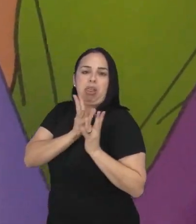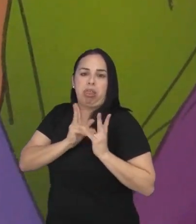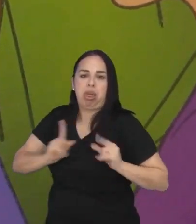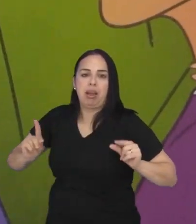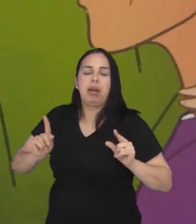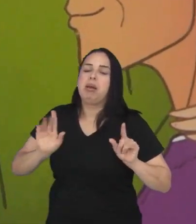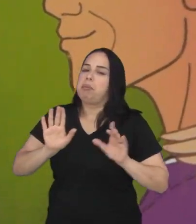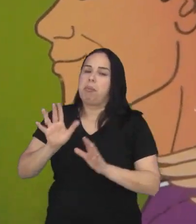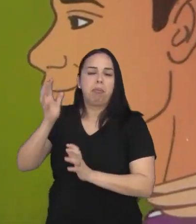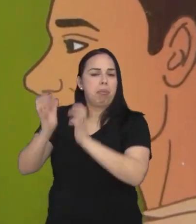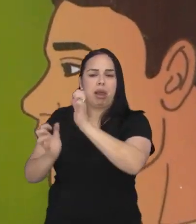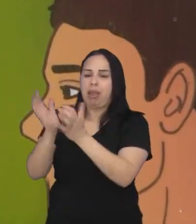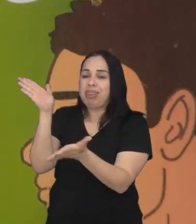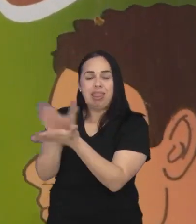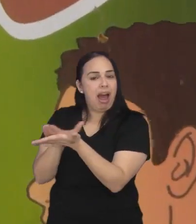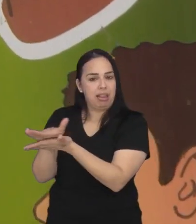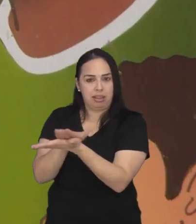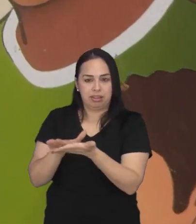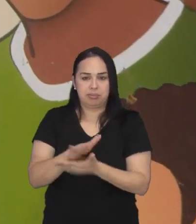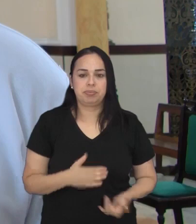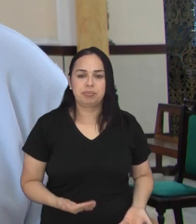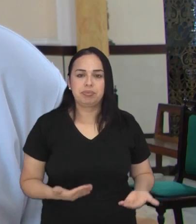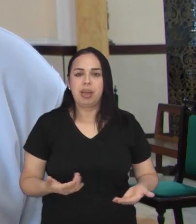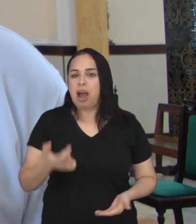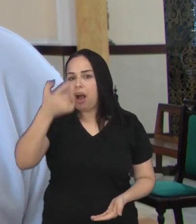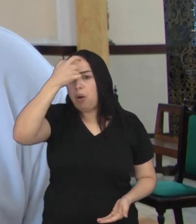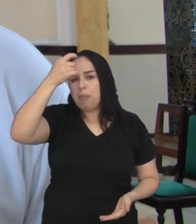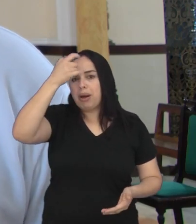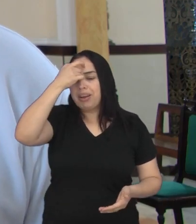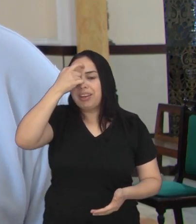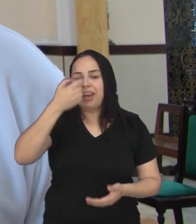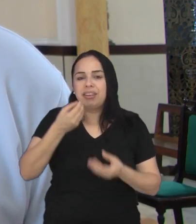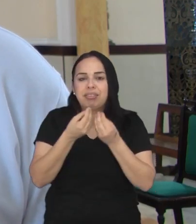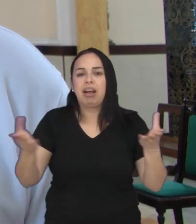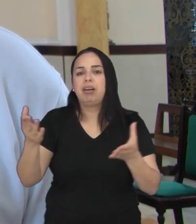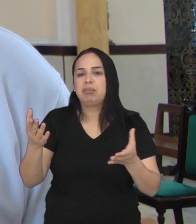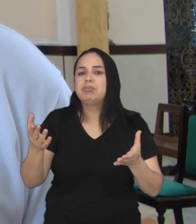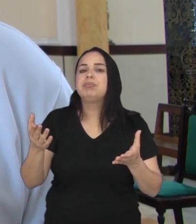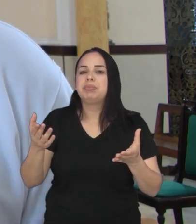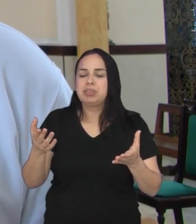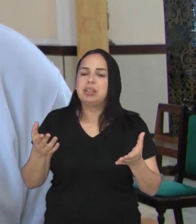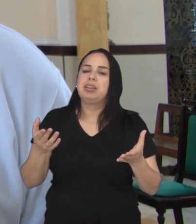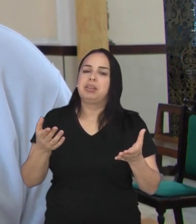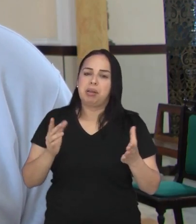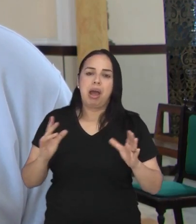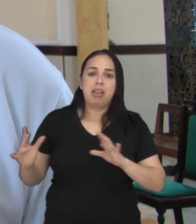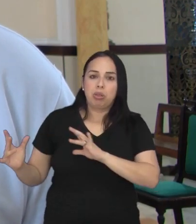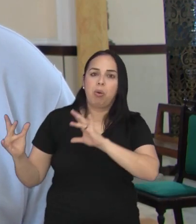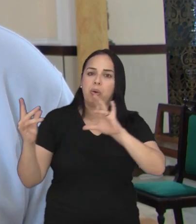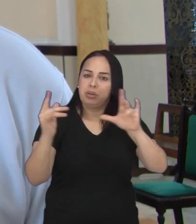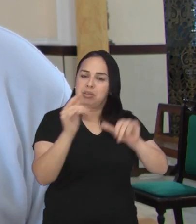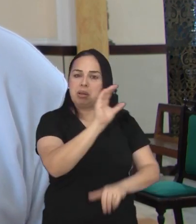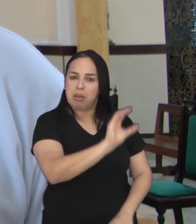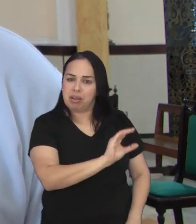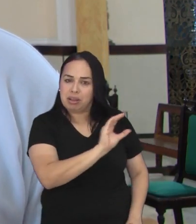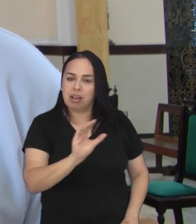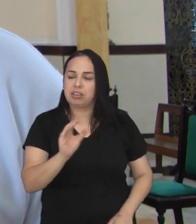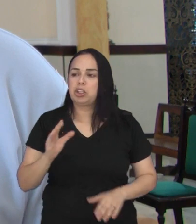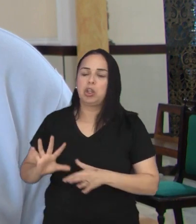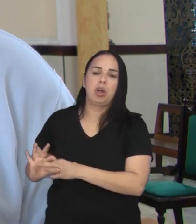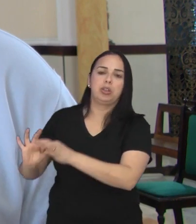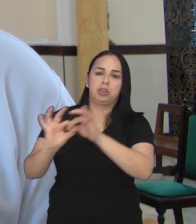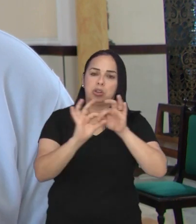Kleber acaba de começar a quimioterapia e se prepara para deixar a doença no passado. Agora eu estou na fase de manutenção,